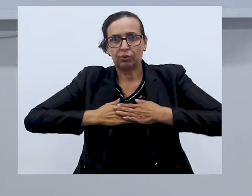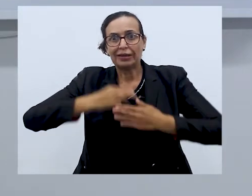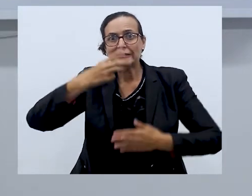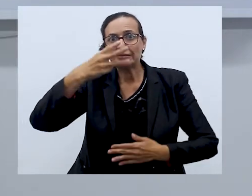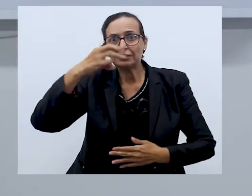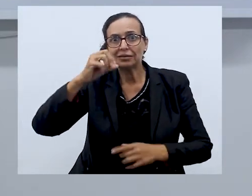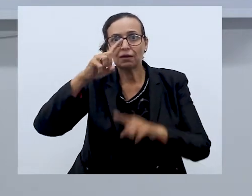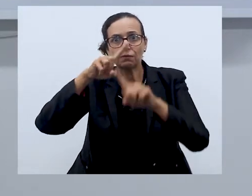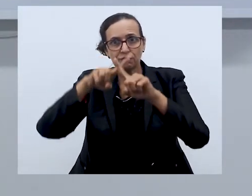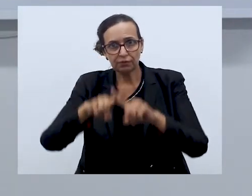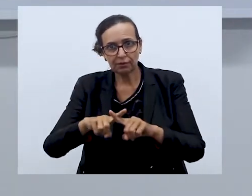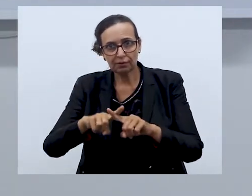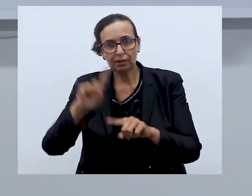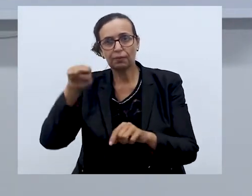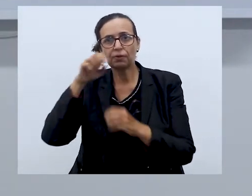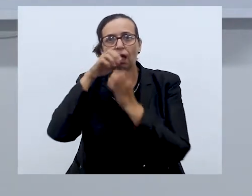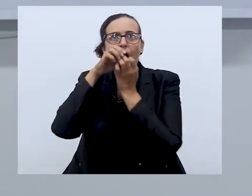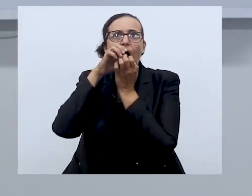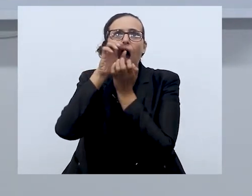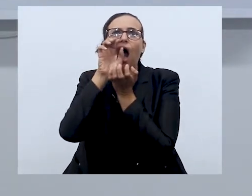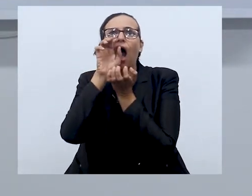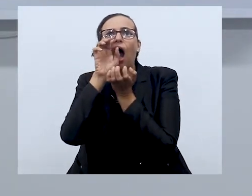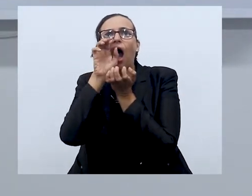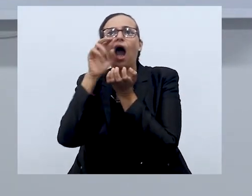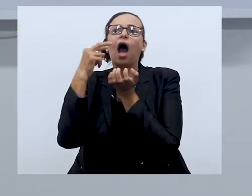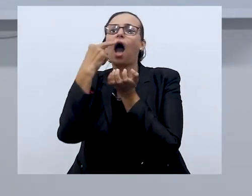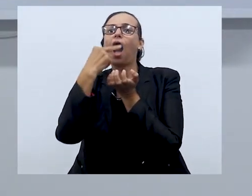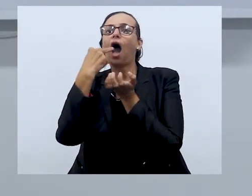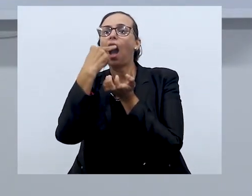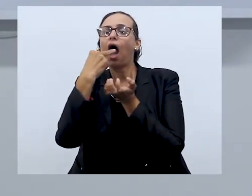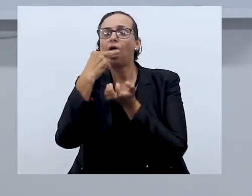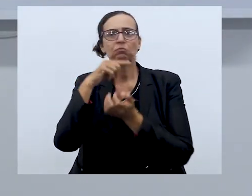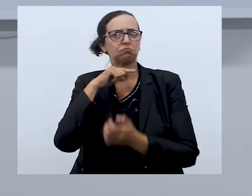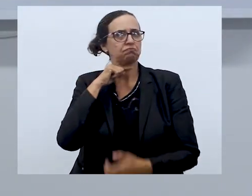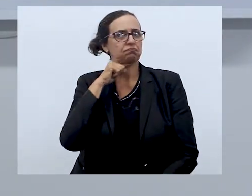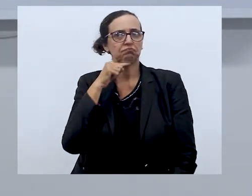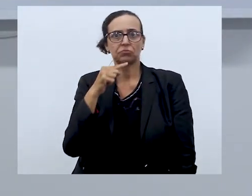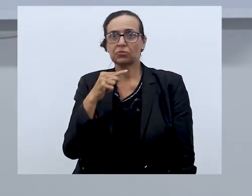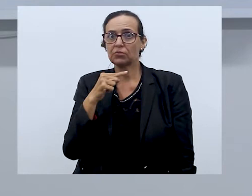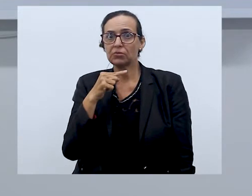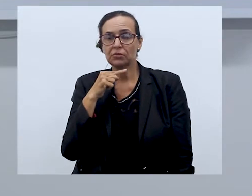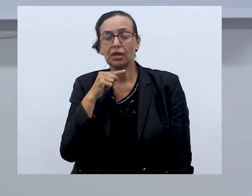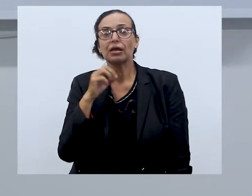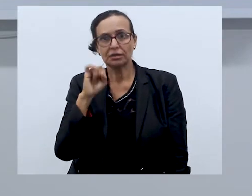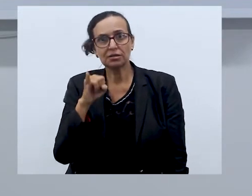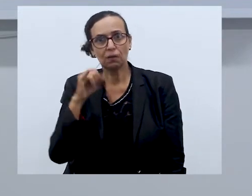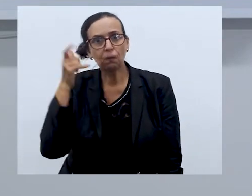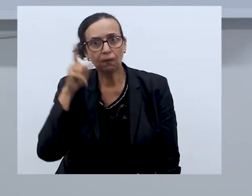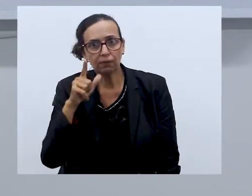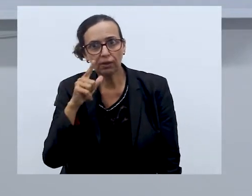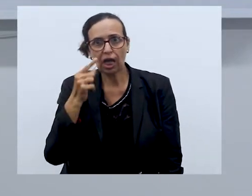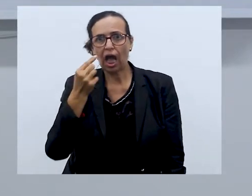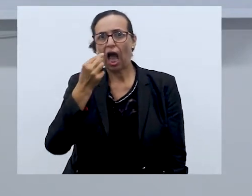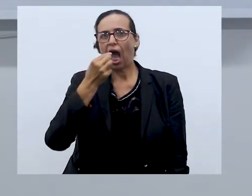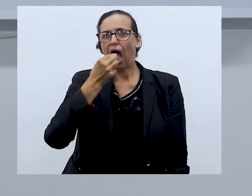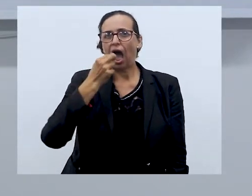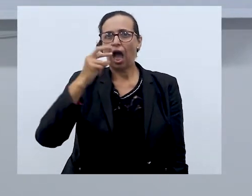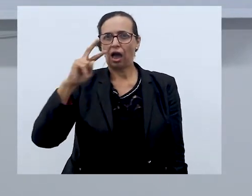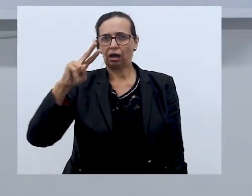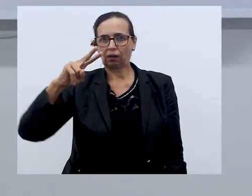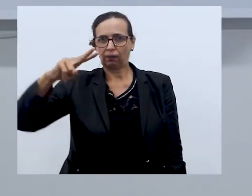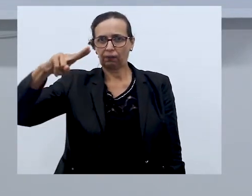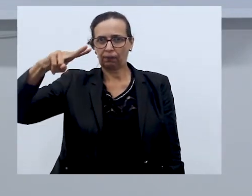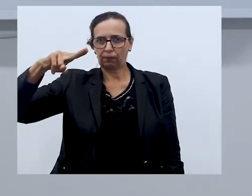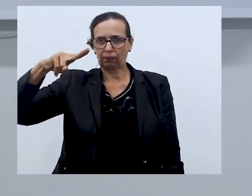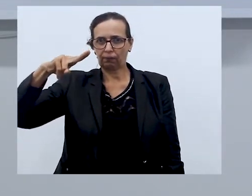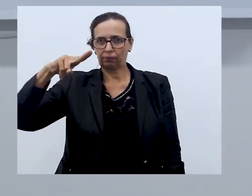30 compressões, abra a boca da vítima e verifique se o objeto consegue ser visualizado. Caso esse